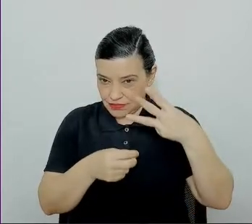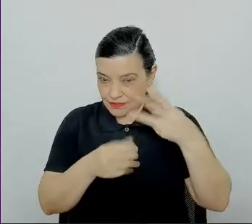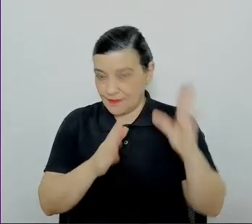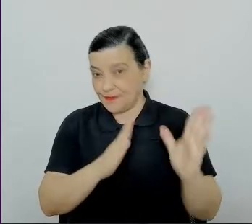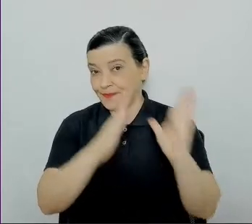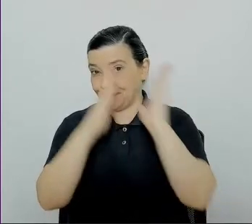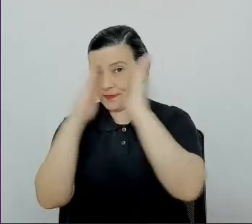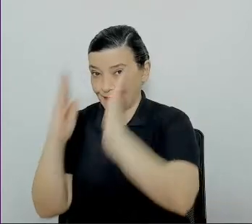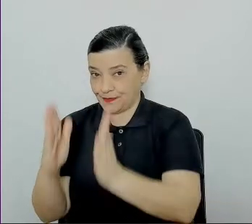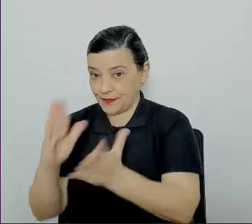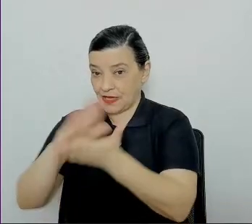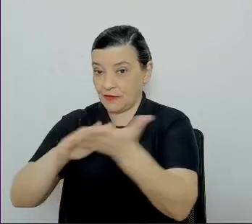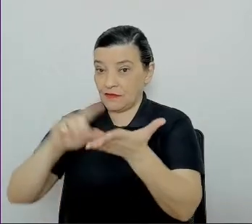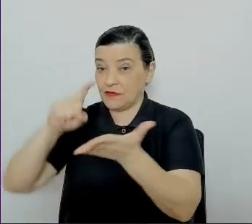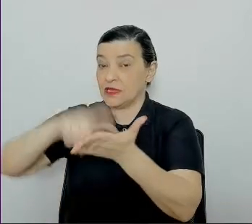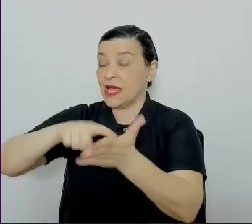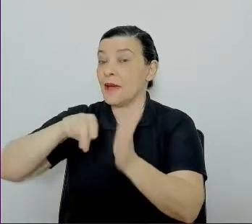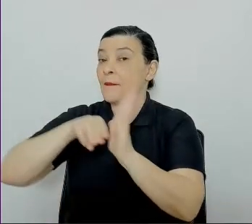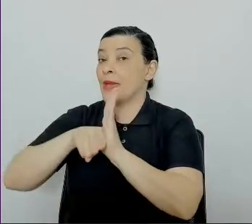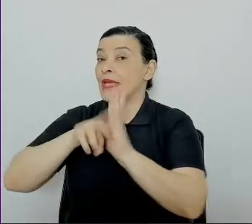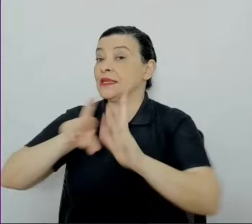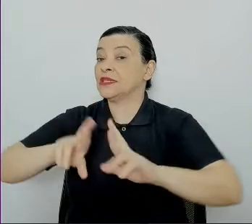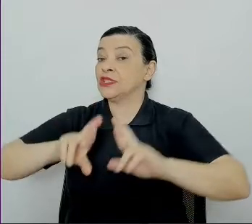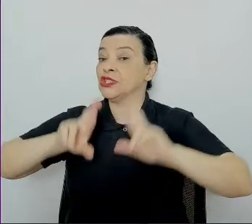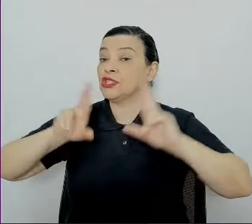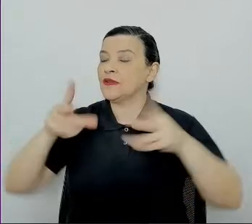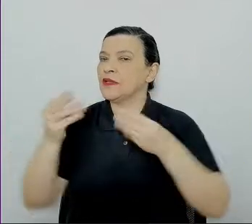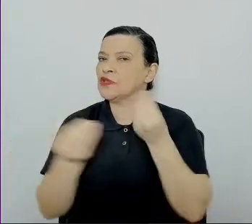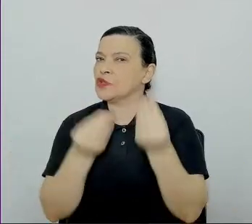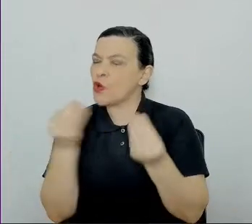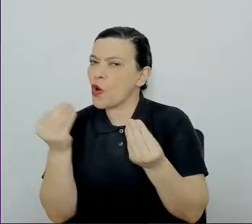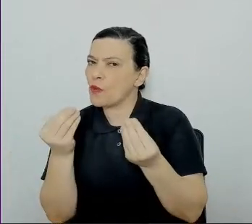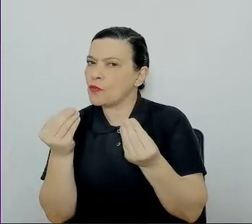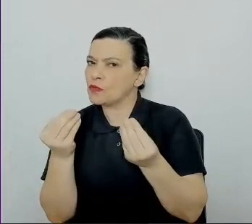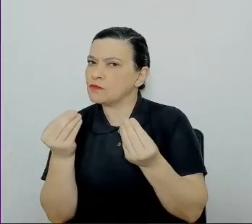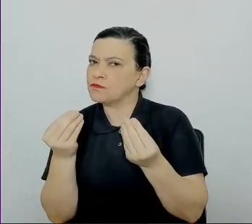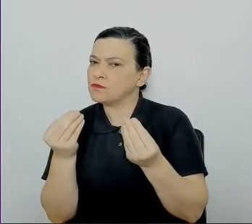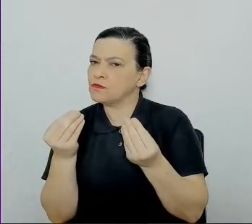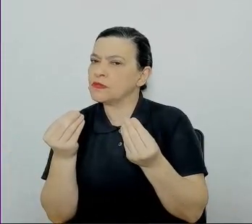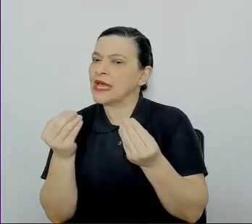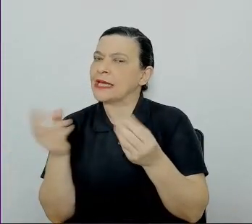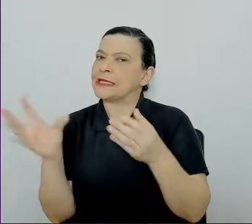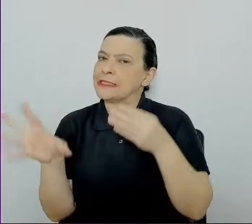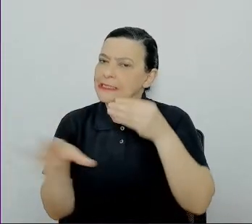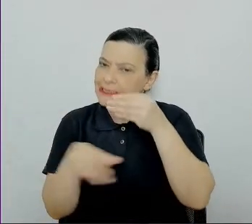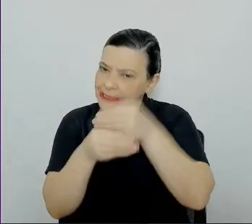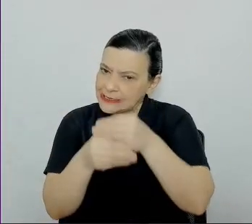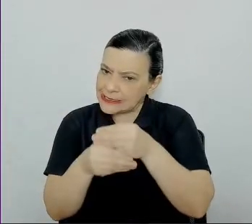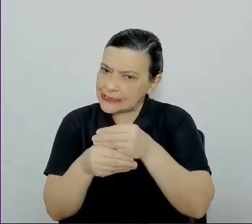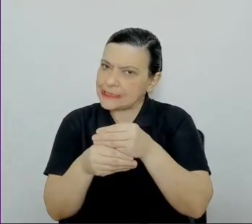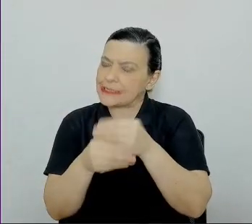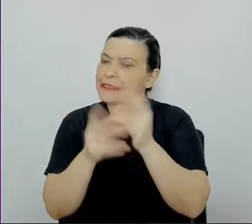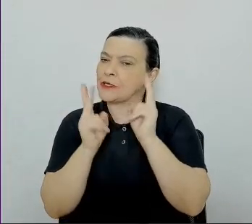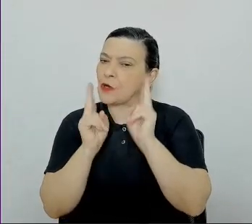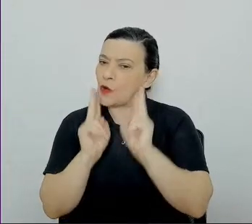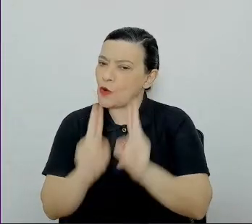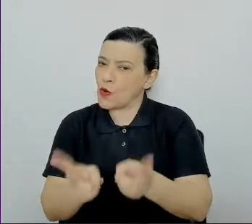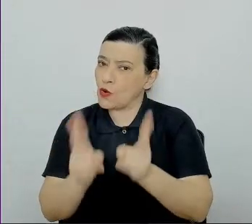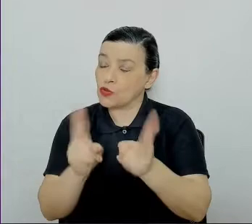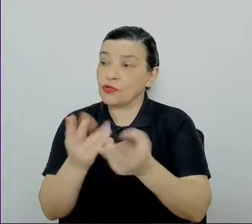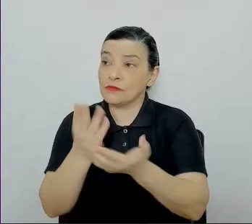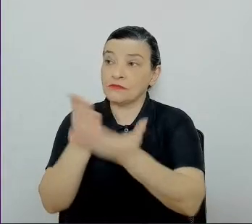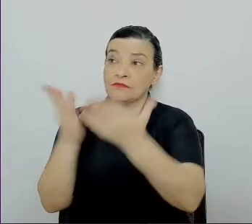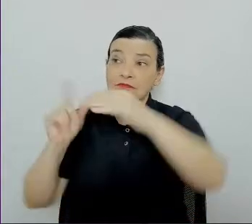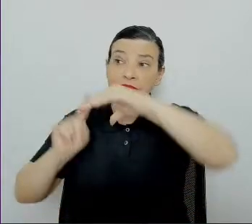a gente olha para métricas um pouco diferentes. Então, a gente olha para a adoção, a retenção, só que da funcionalidade nesse caso, e para